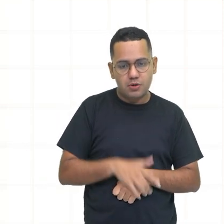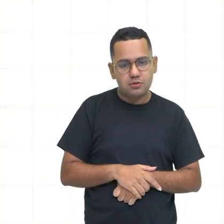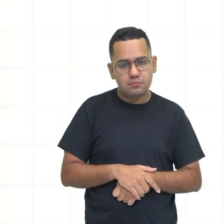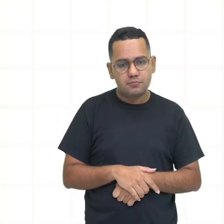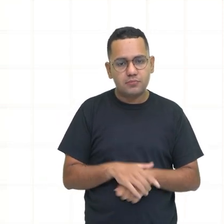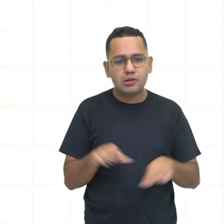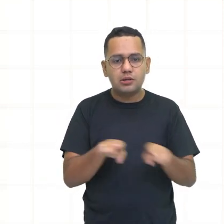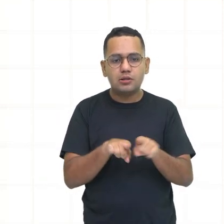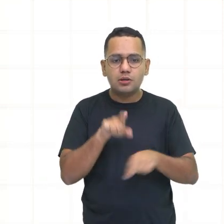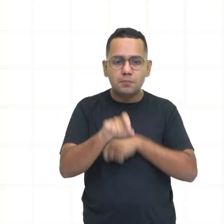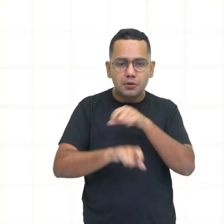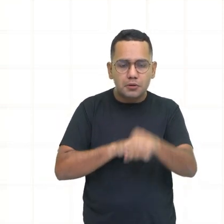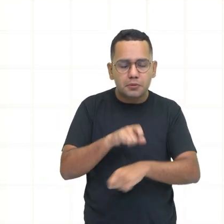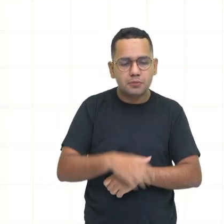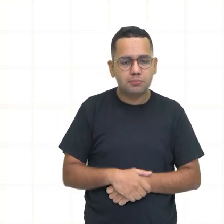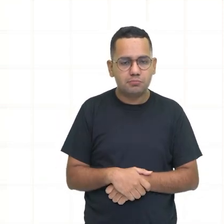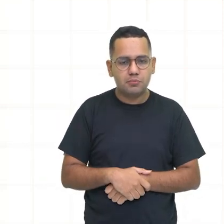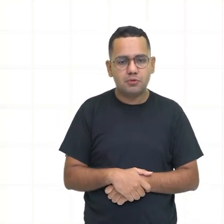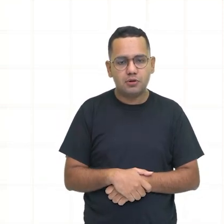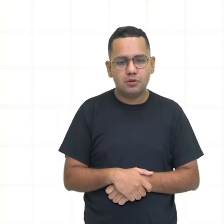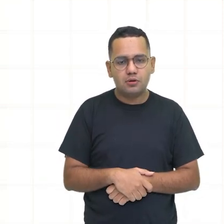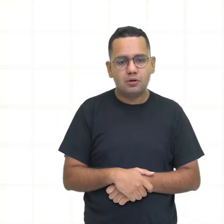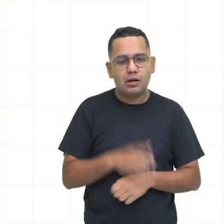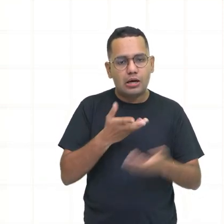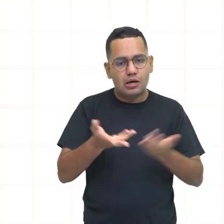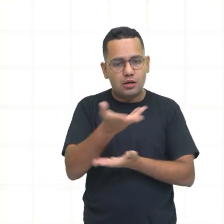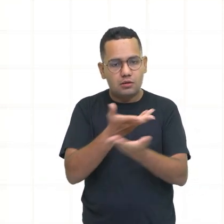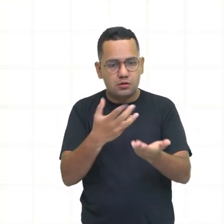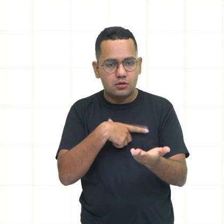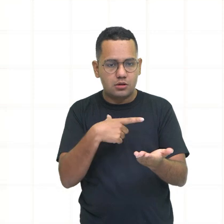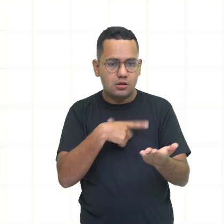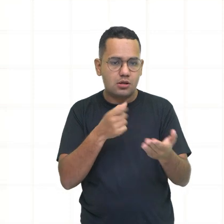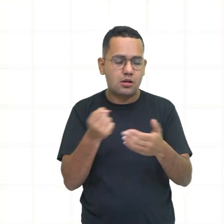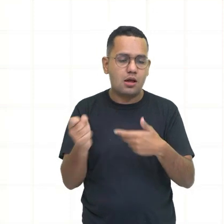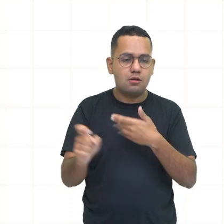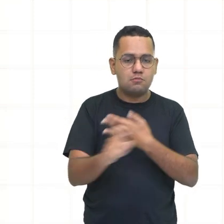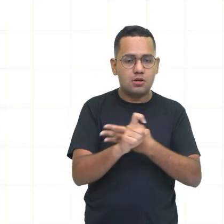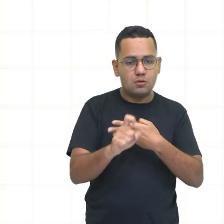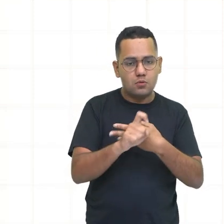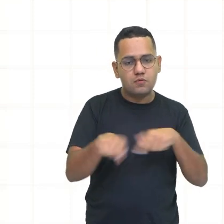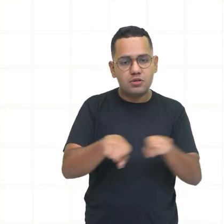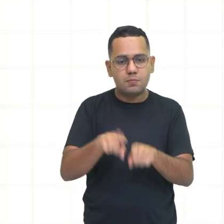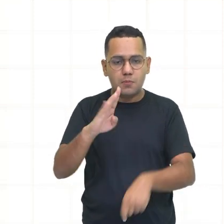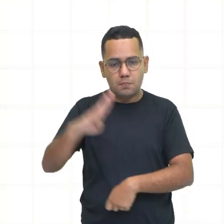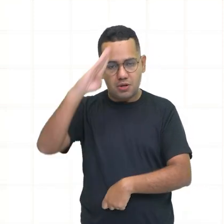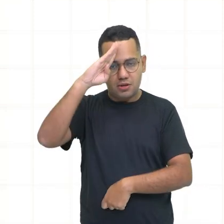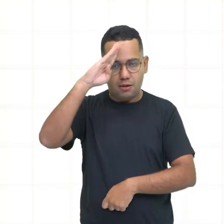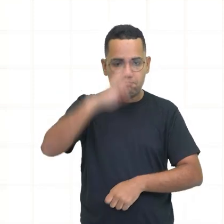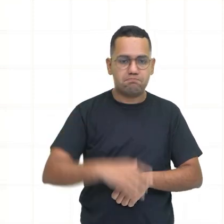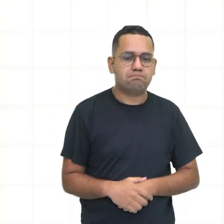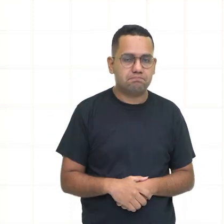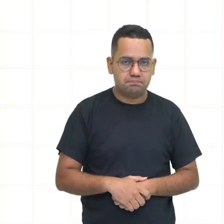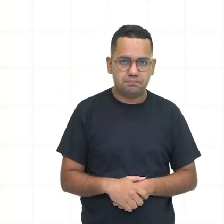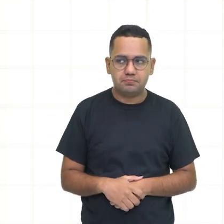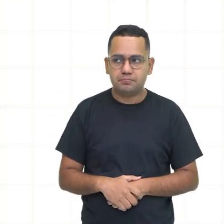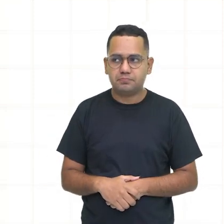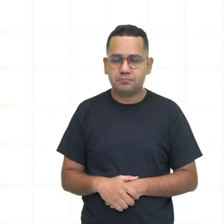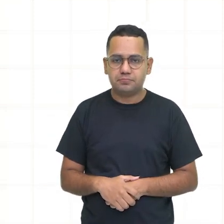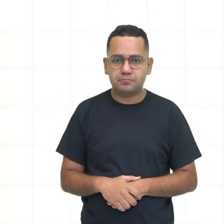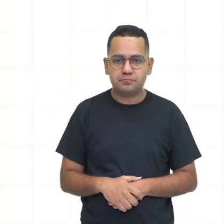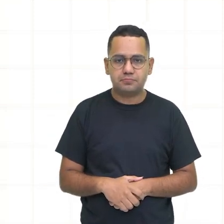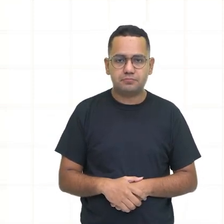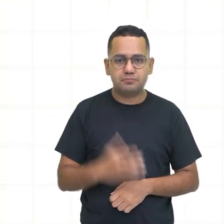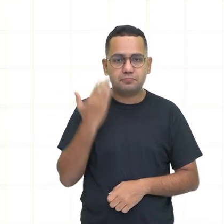também tensão entre os poderes executivo e militar. É o impacto político da revolta da